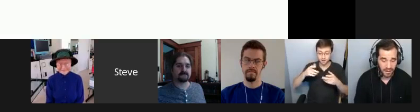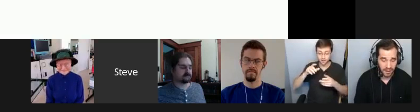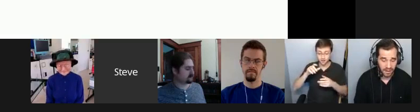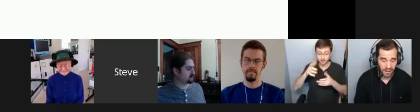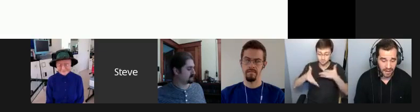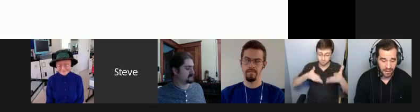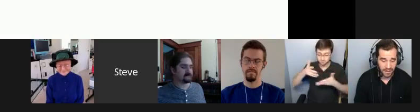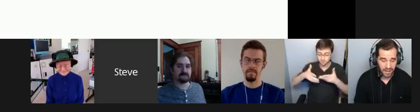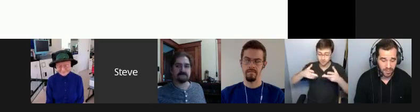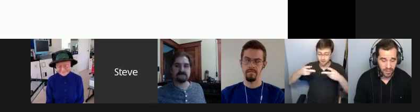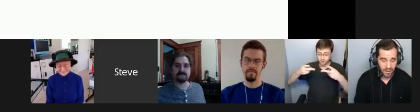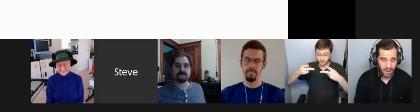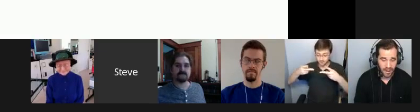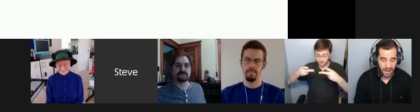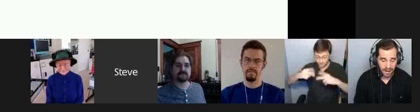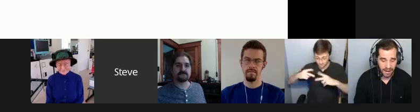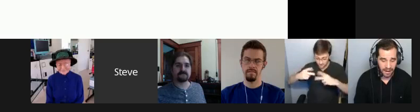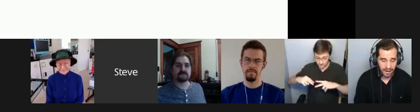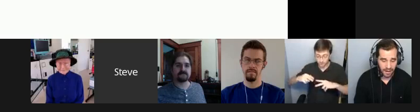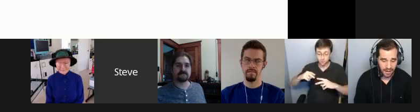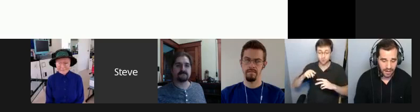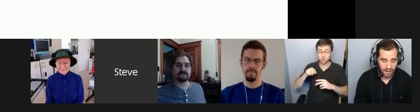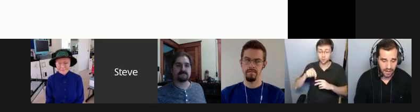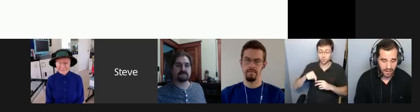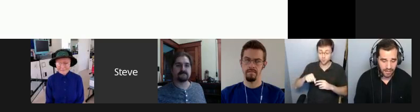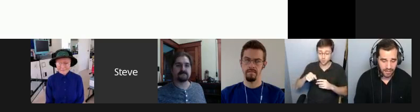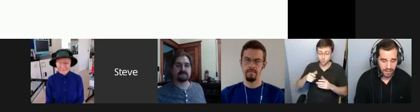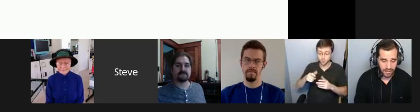handwriting, né, nós temos